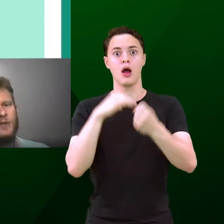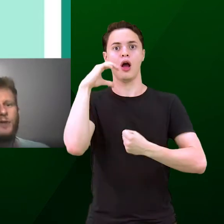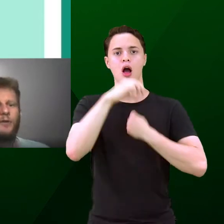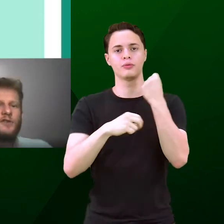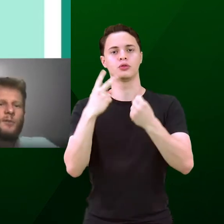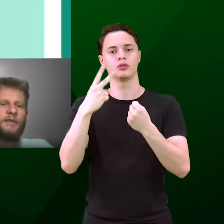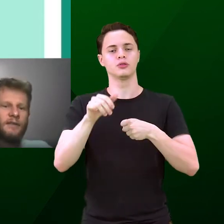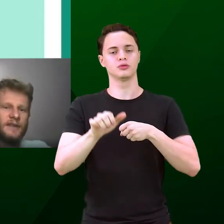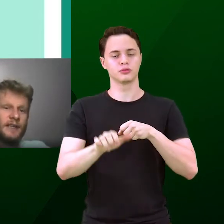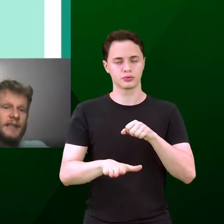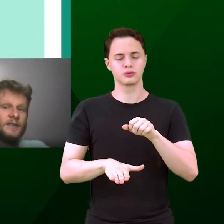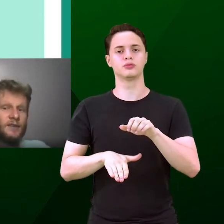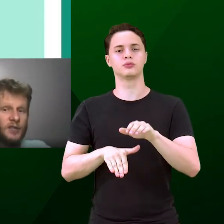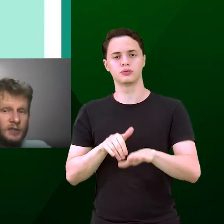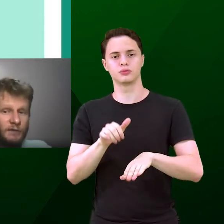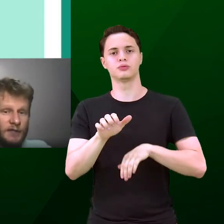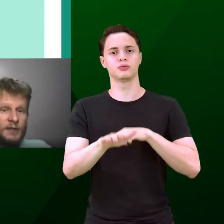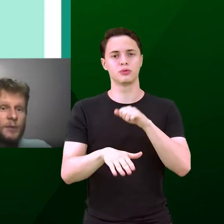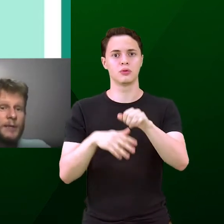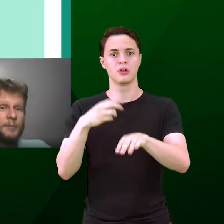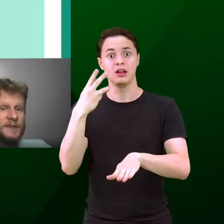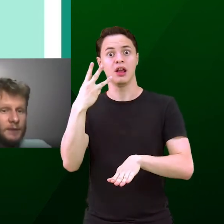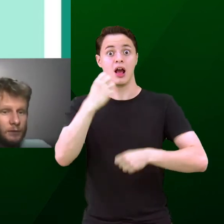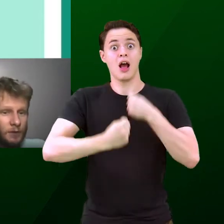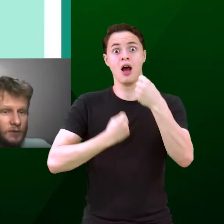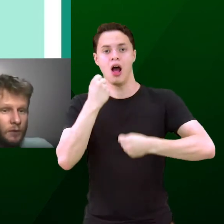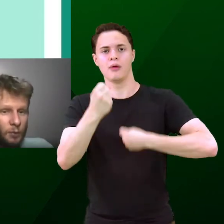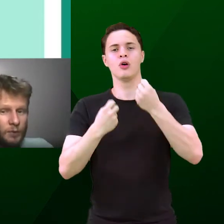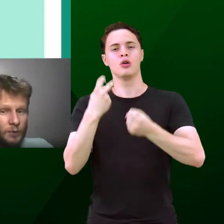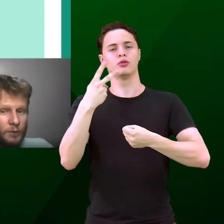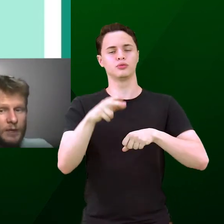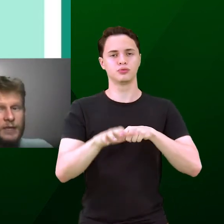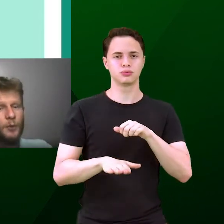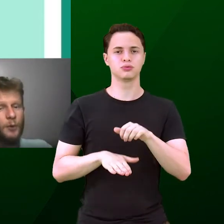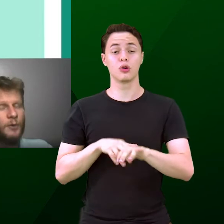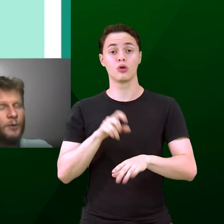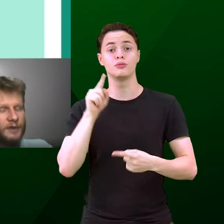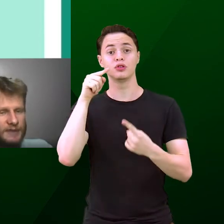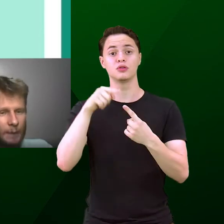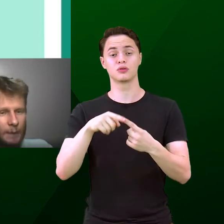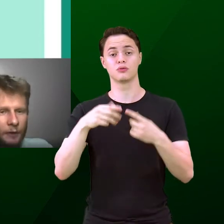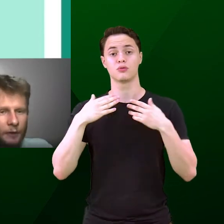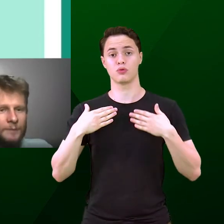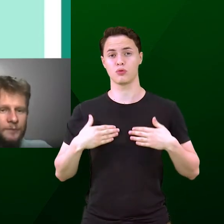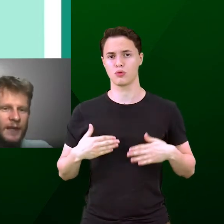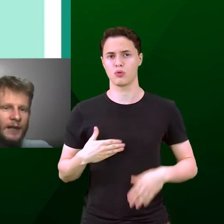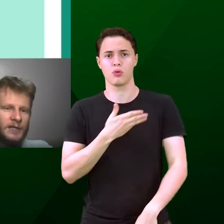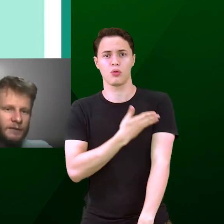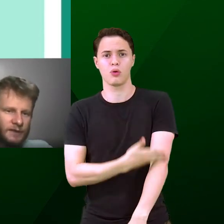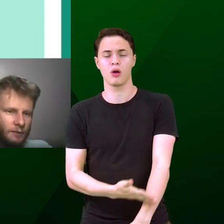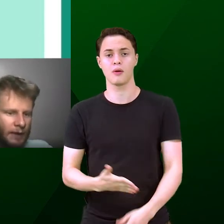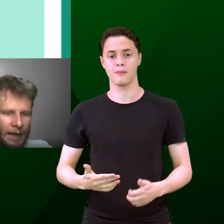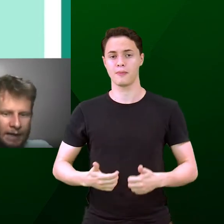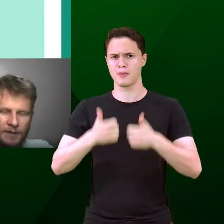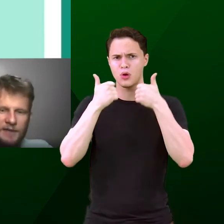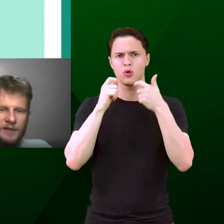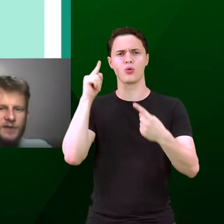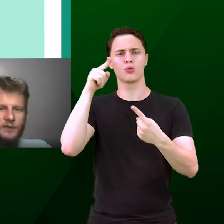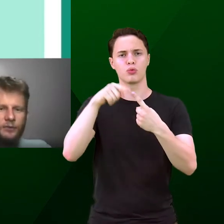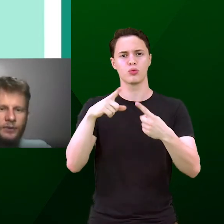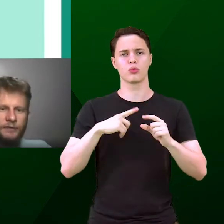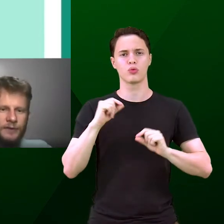vai de 40, 80 minutos, a intensidade também sobe um pouquinho, os dias por semana também. A gente já pode